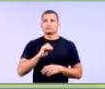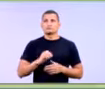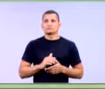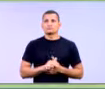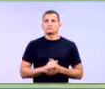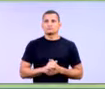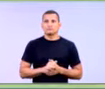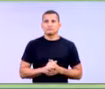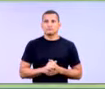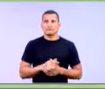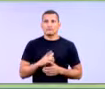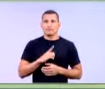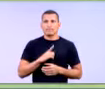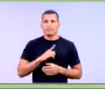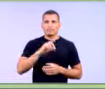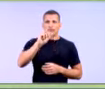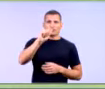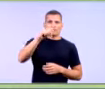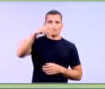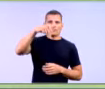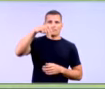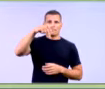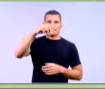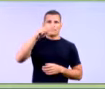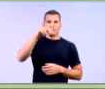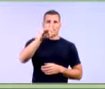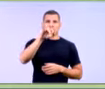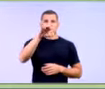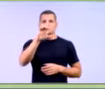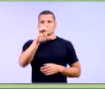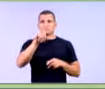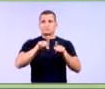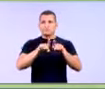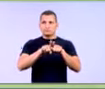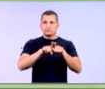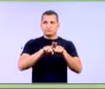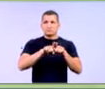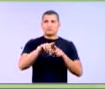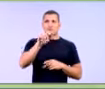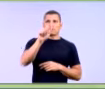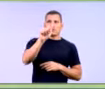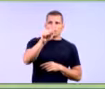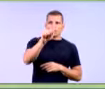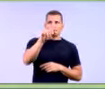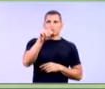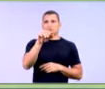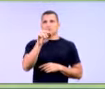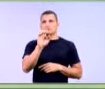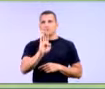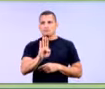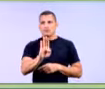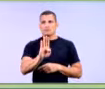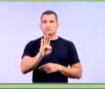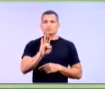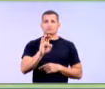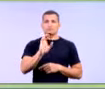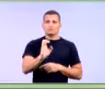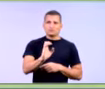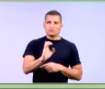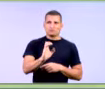Né? Aqui tem apêndice também, ó. Apêndice A, apêndice B, apêndice C.